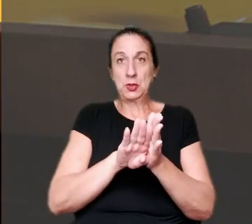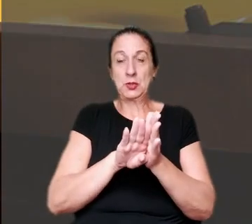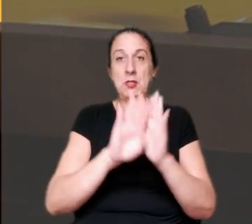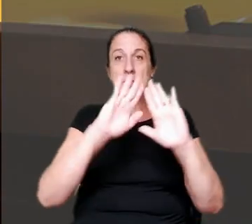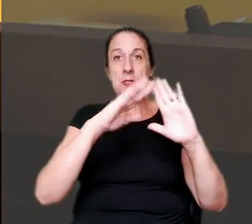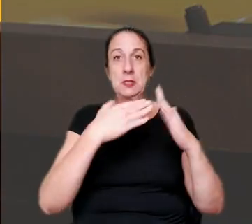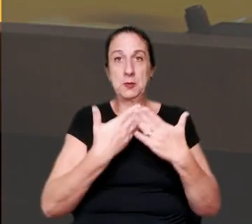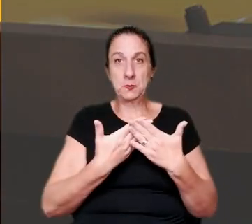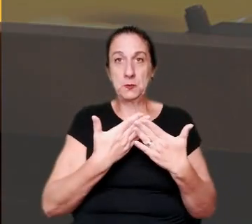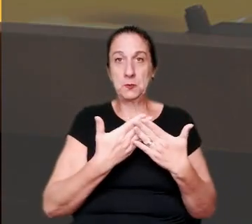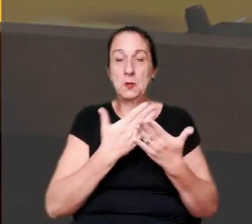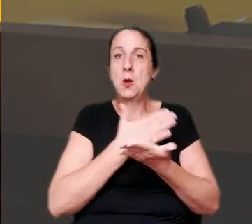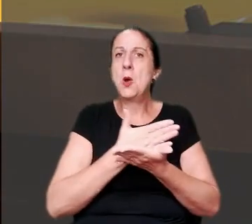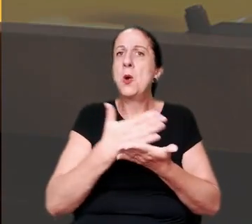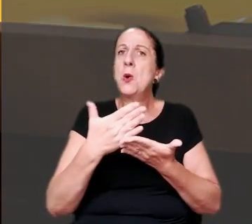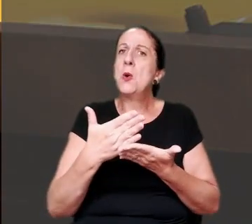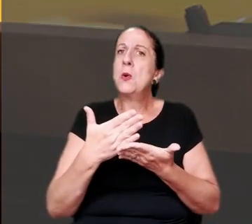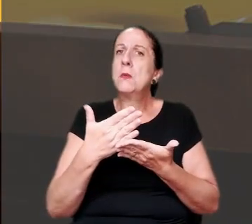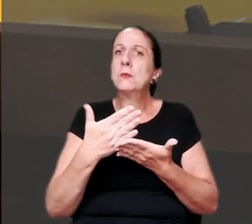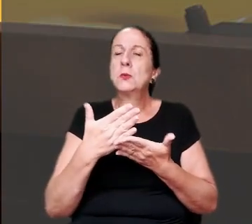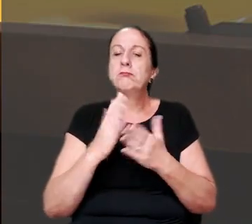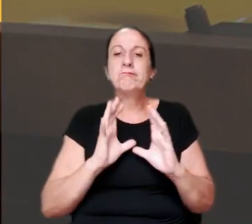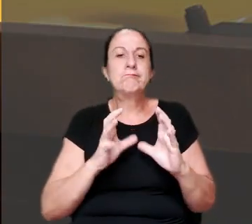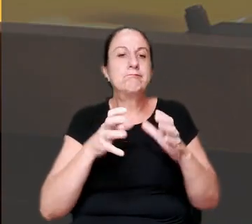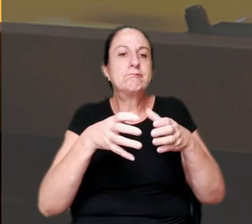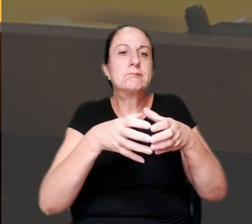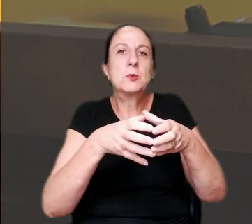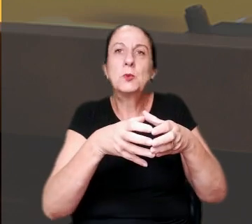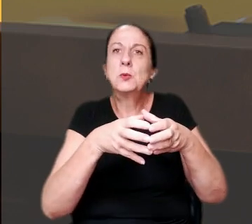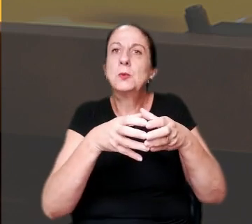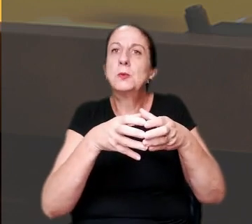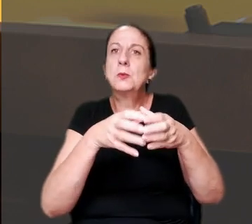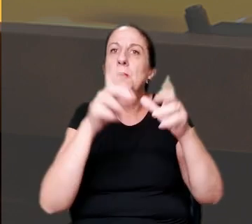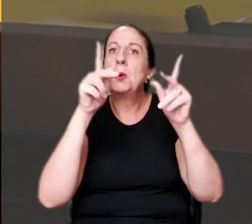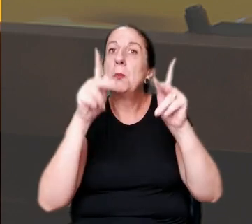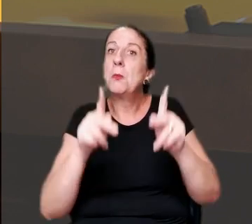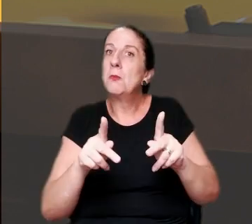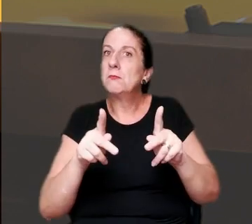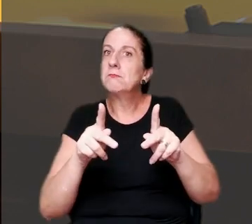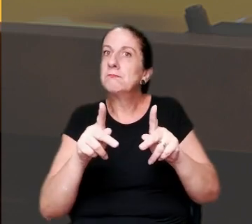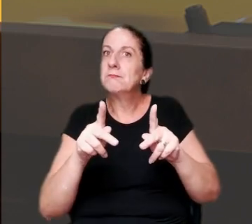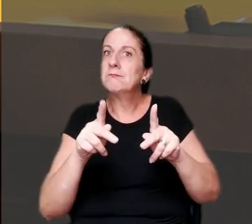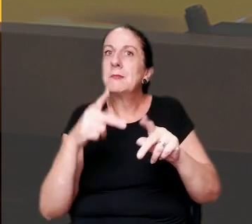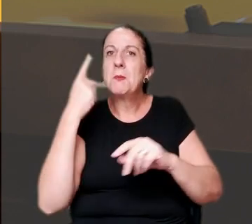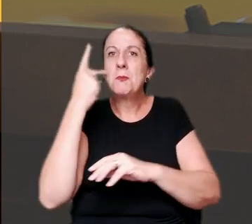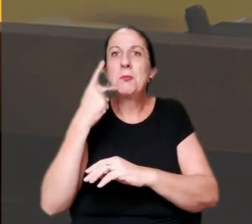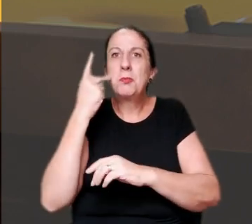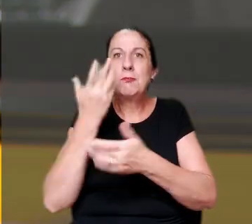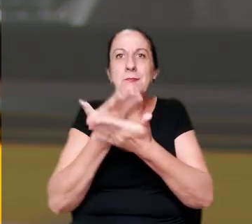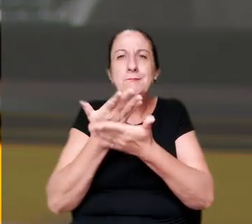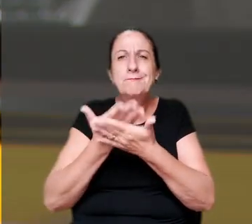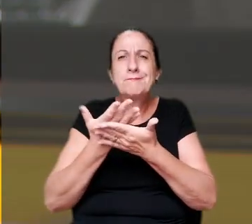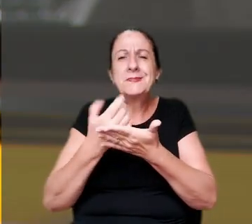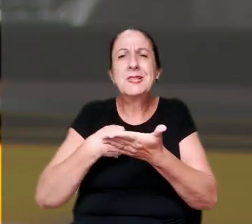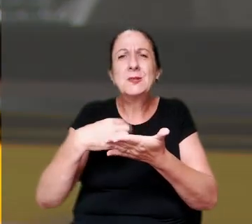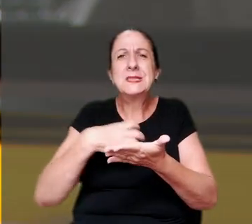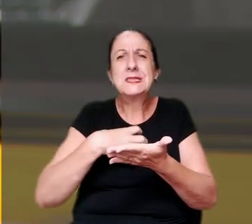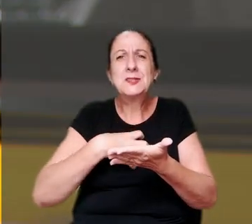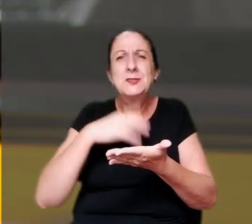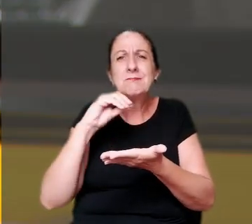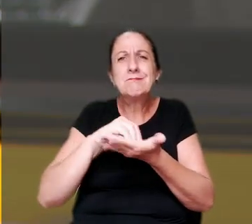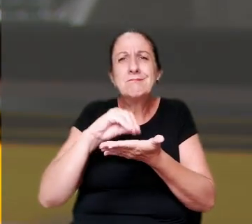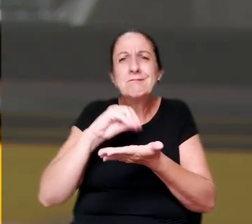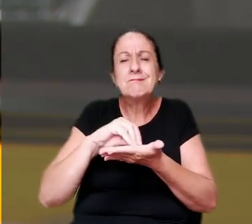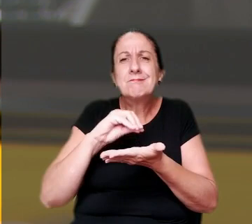Assim que eu cheguei no ginásio, eu comecei logo a me enturmar com o pessoal da política estudantil. E senti a falta